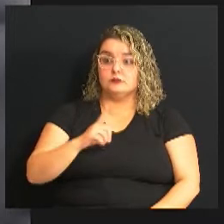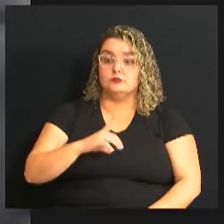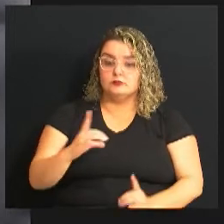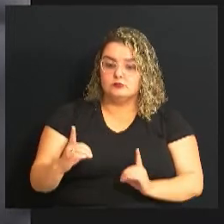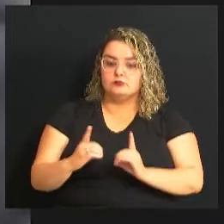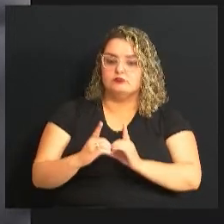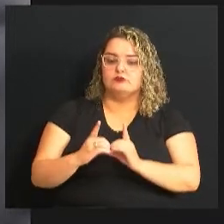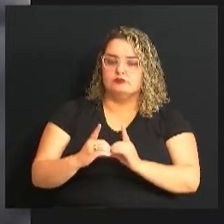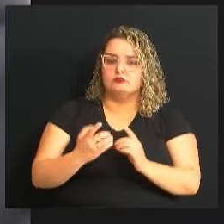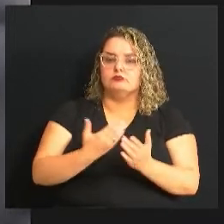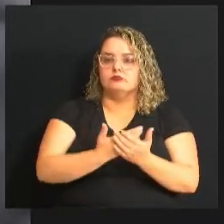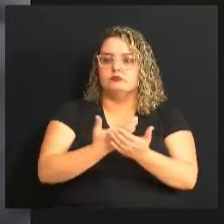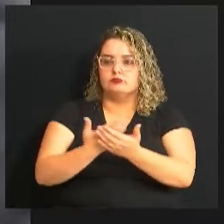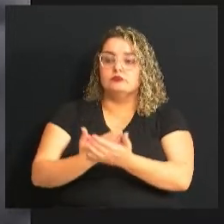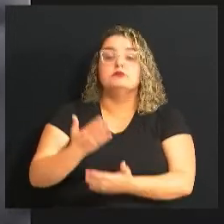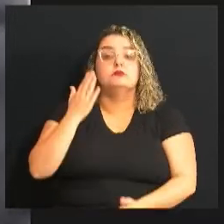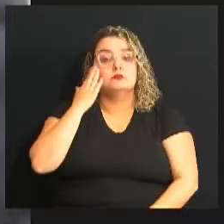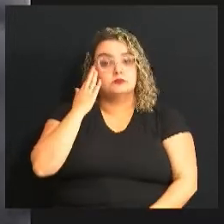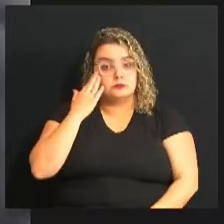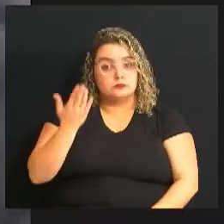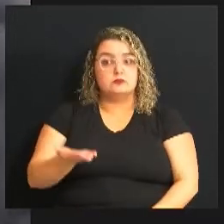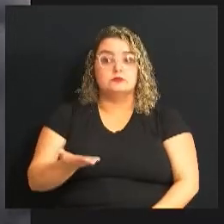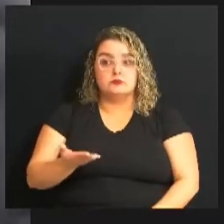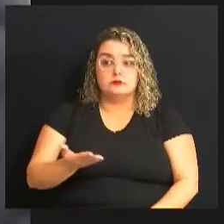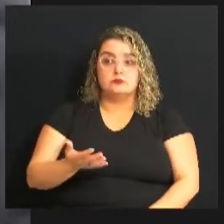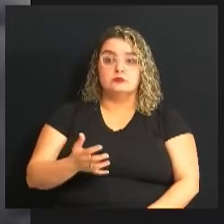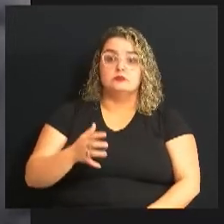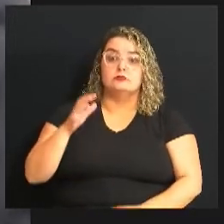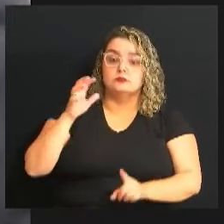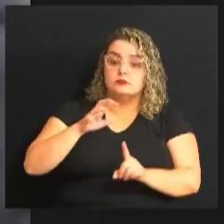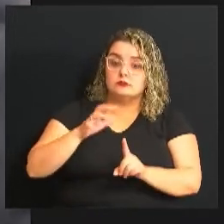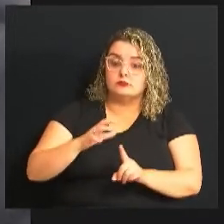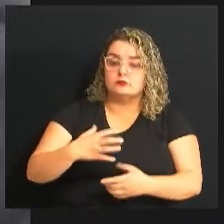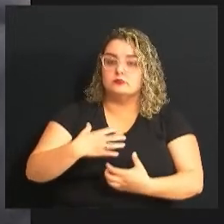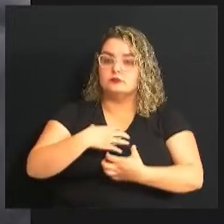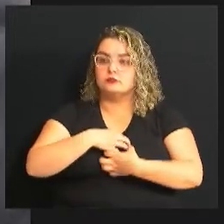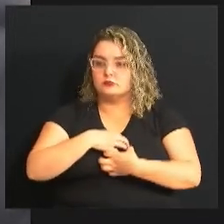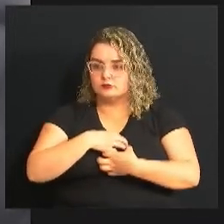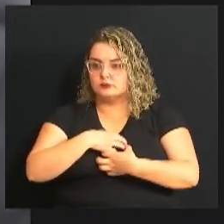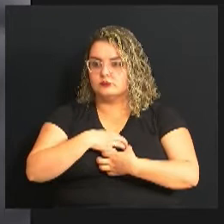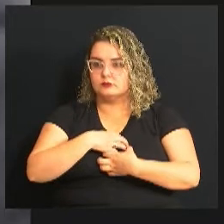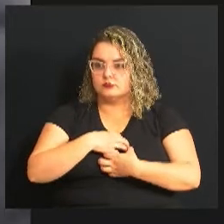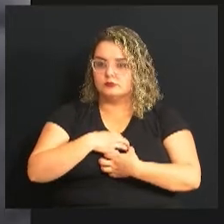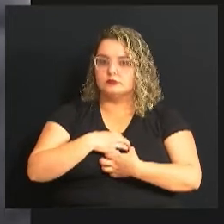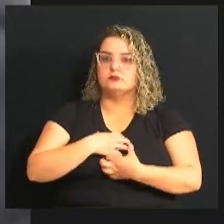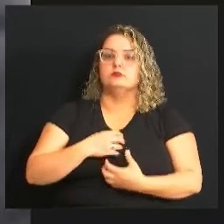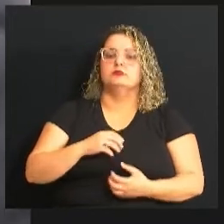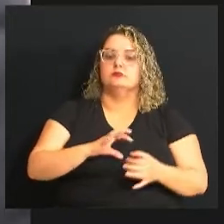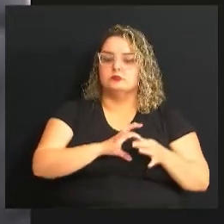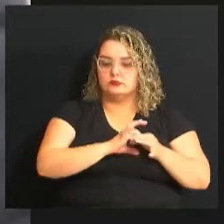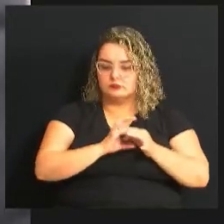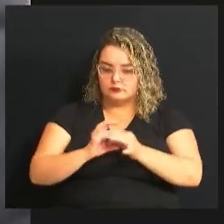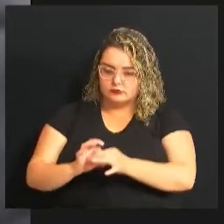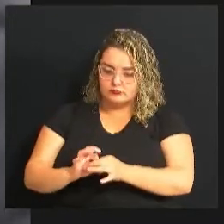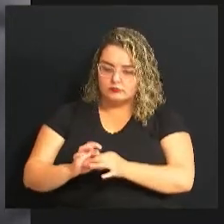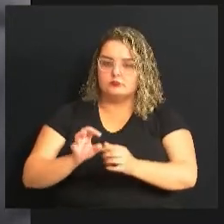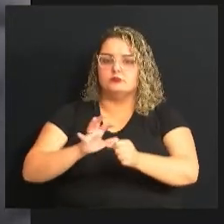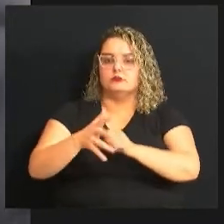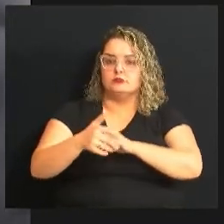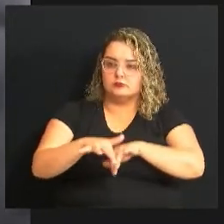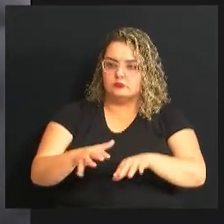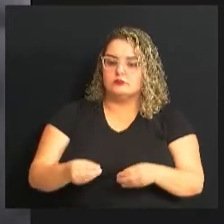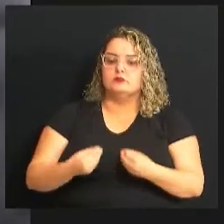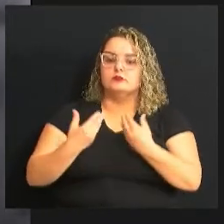estudantes, sabemos disso, do impacto emocional que este ciclo pandêmico trouxe.